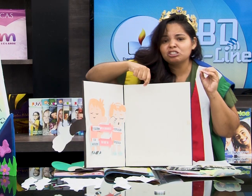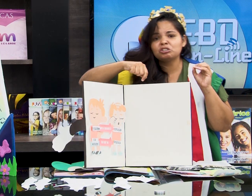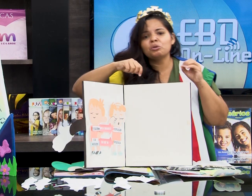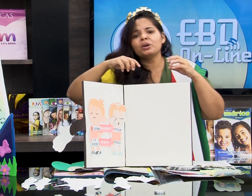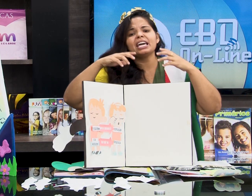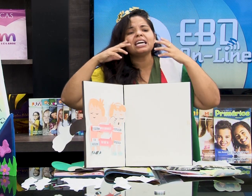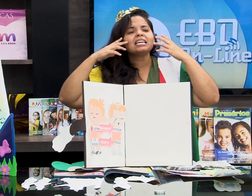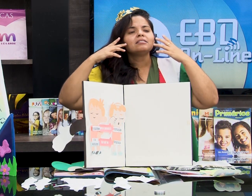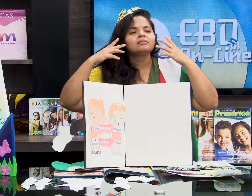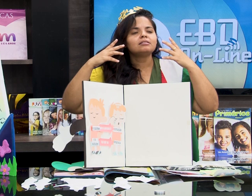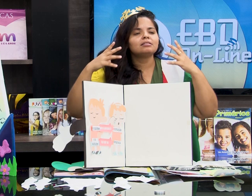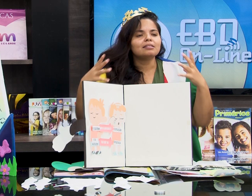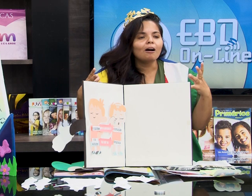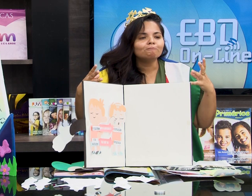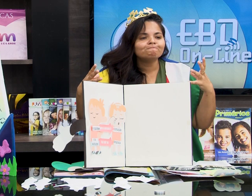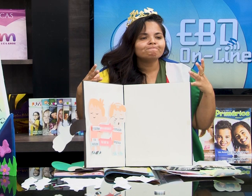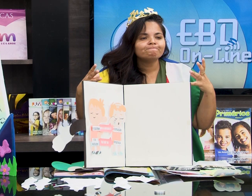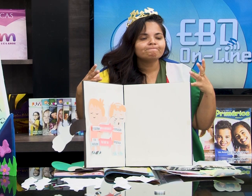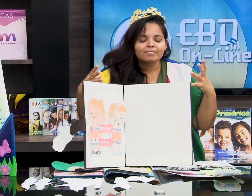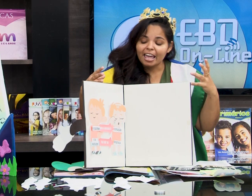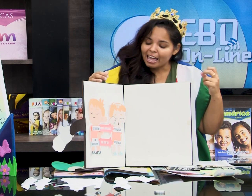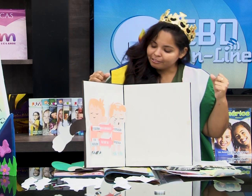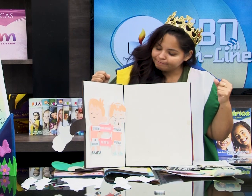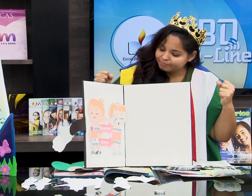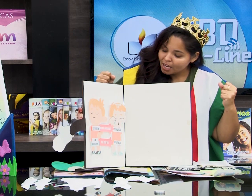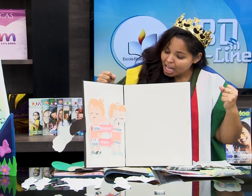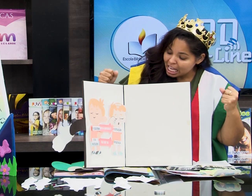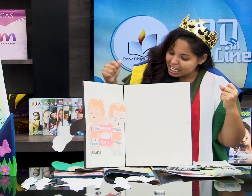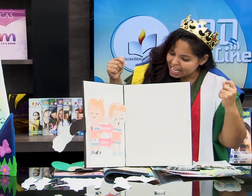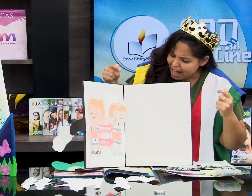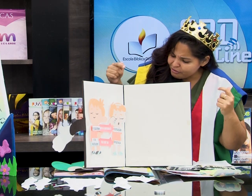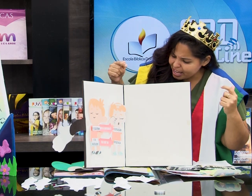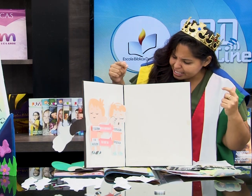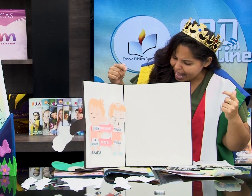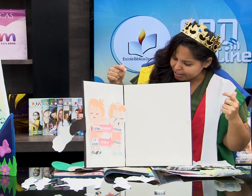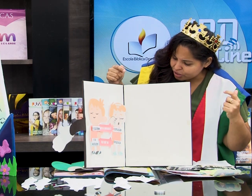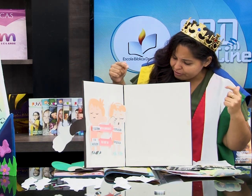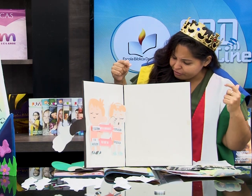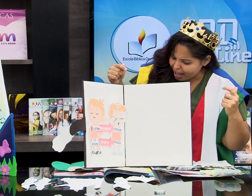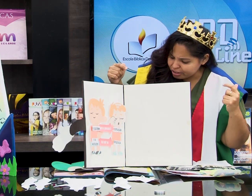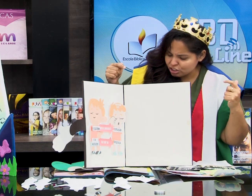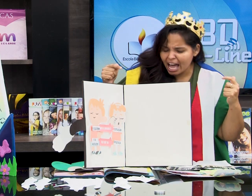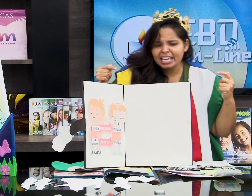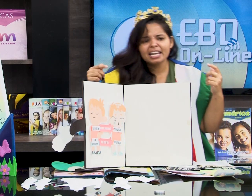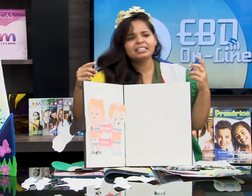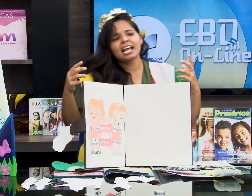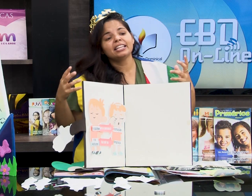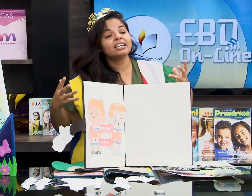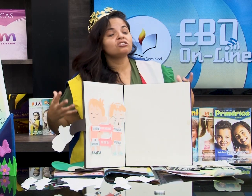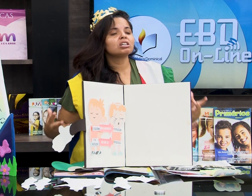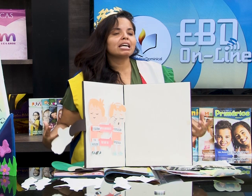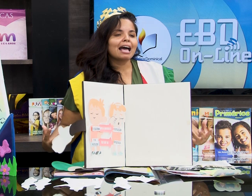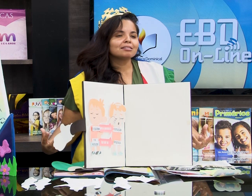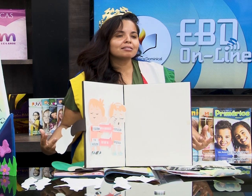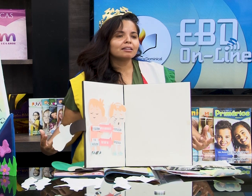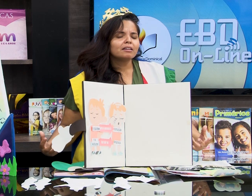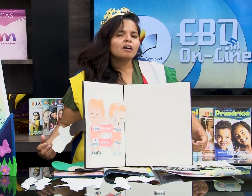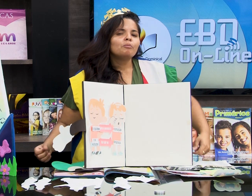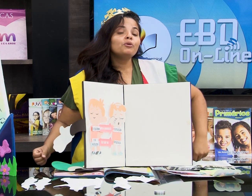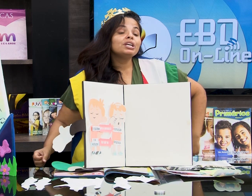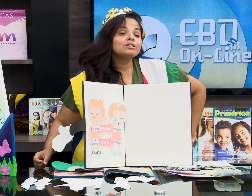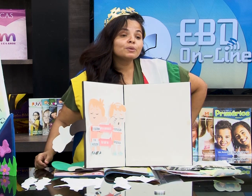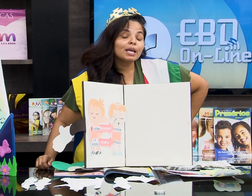pessoa a destruição. É. E a vaidade faz cair na